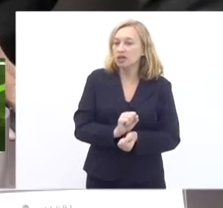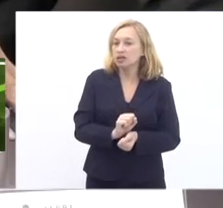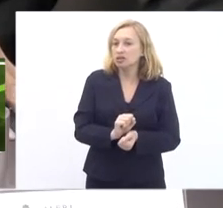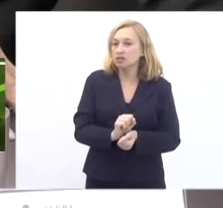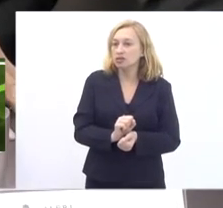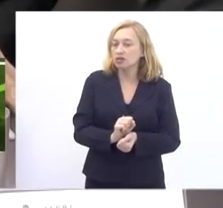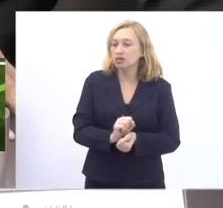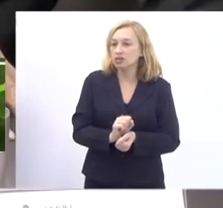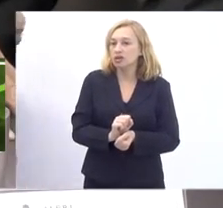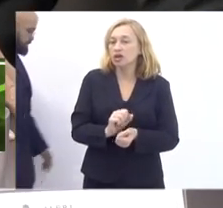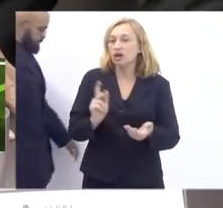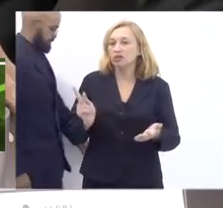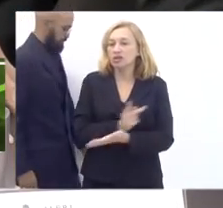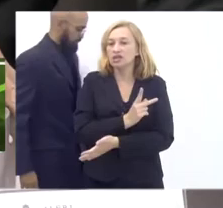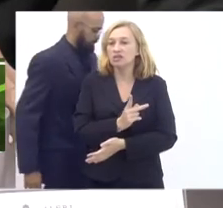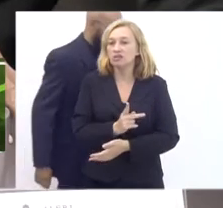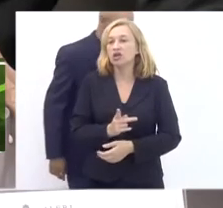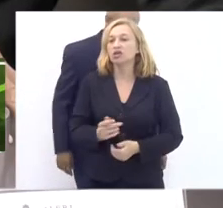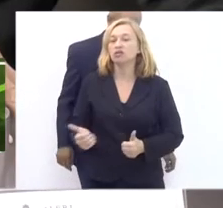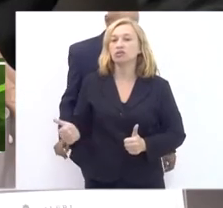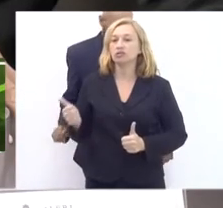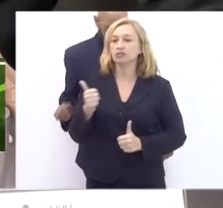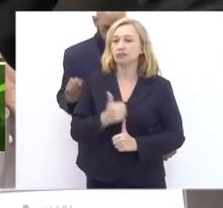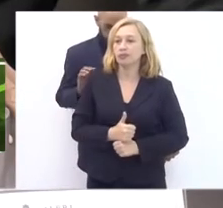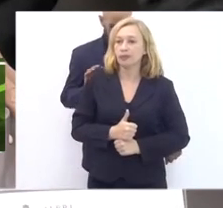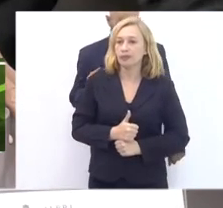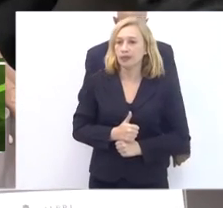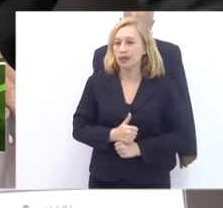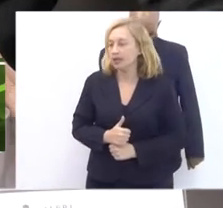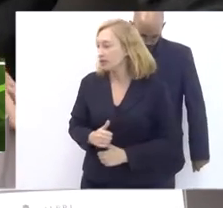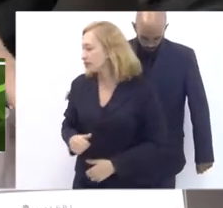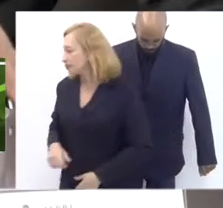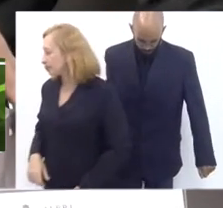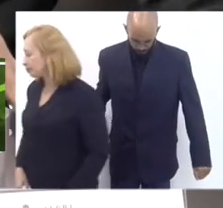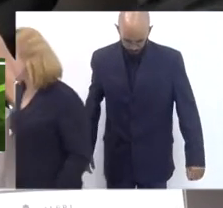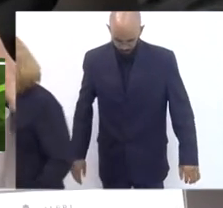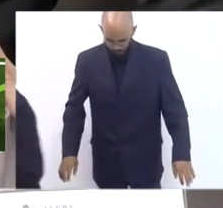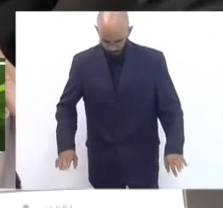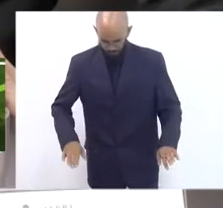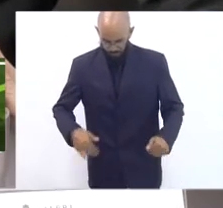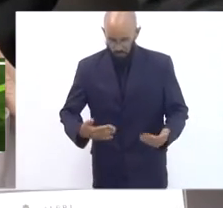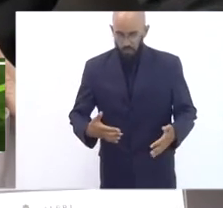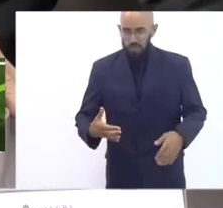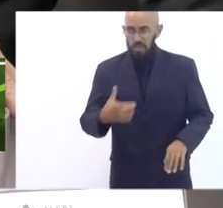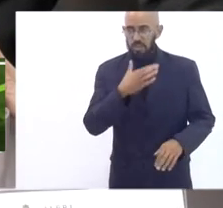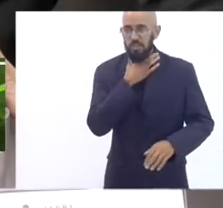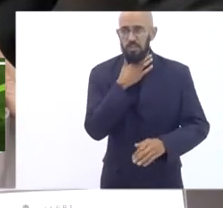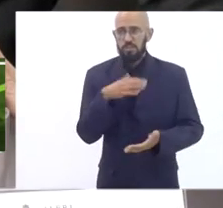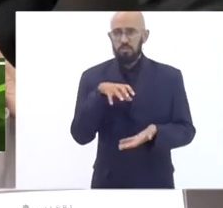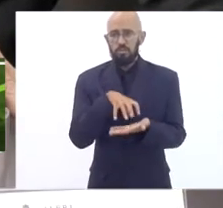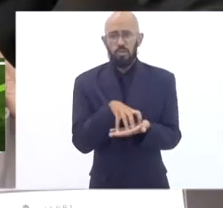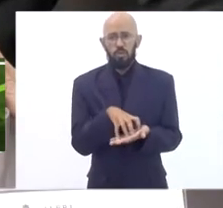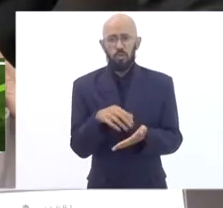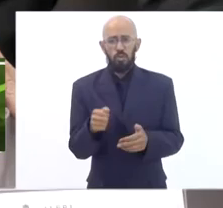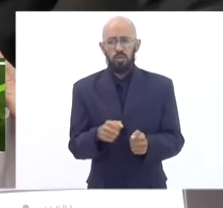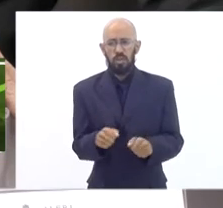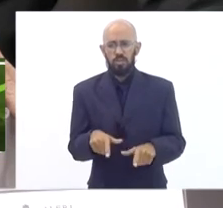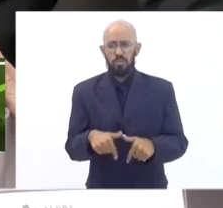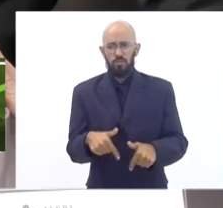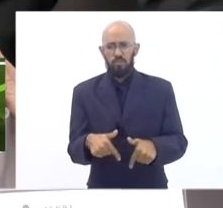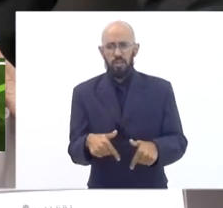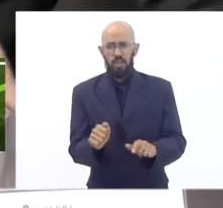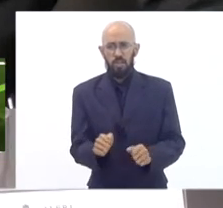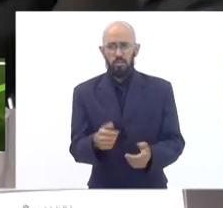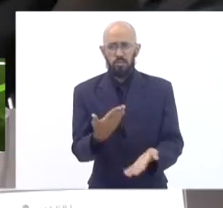ponto de crise setorial que também a gente tem enfrentado. Então, essa crise setorial tem sido enfrentada com esses estudos de integração